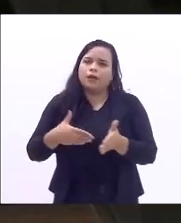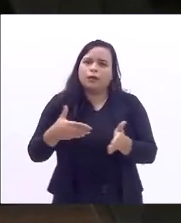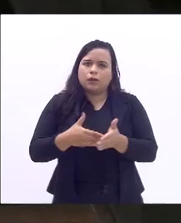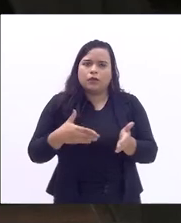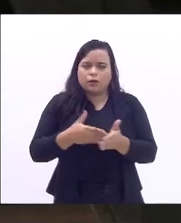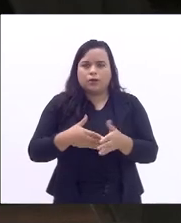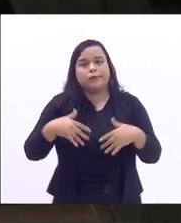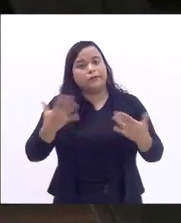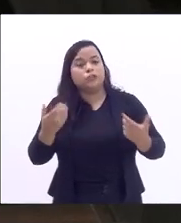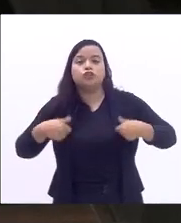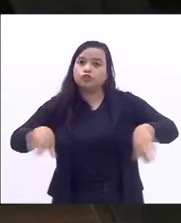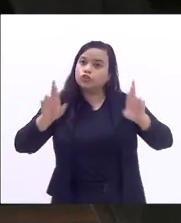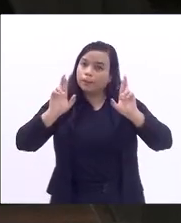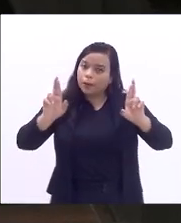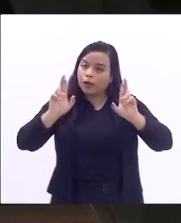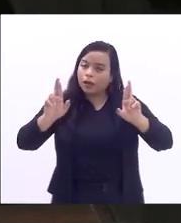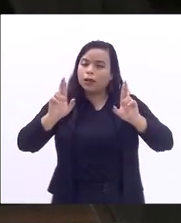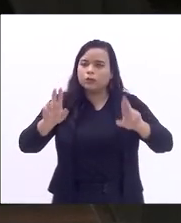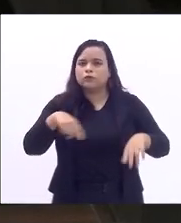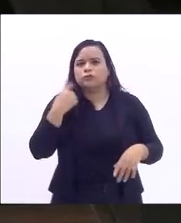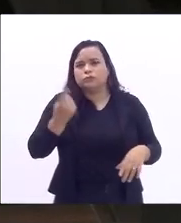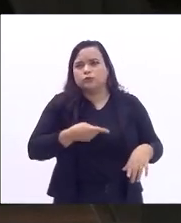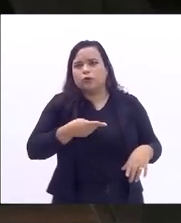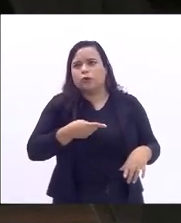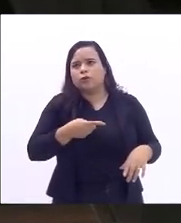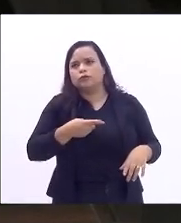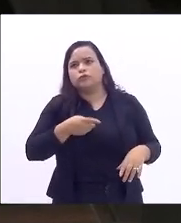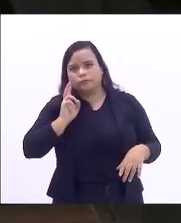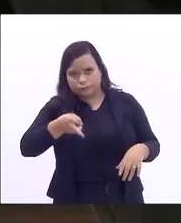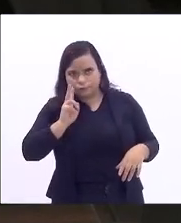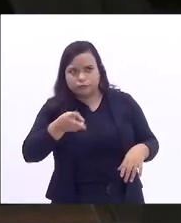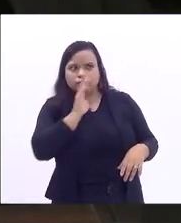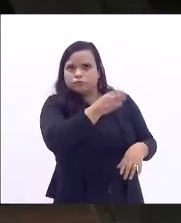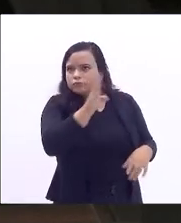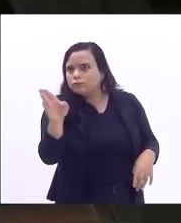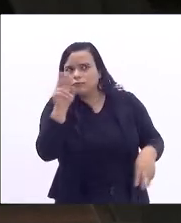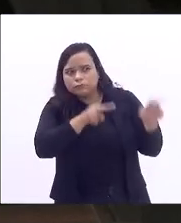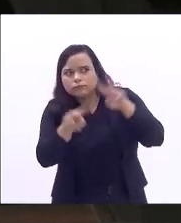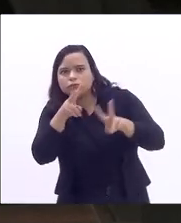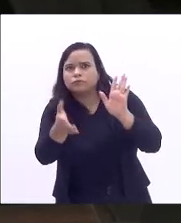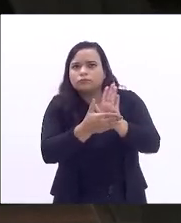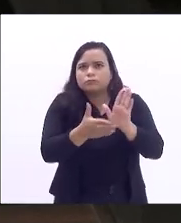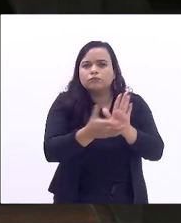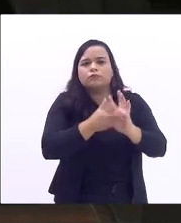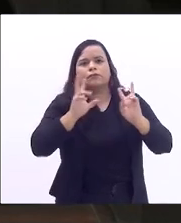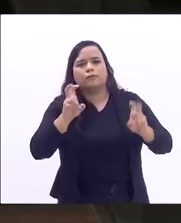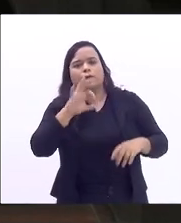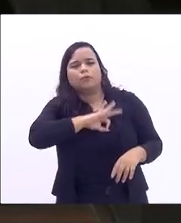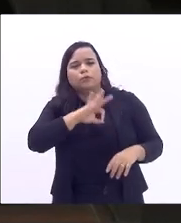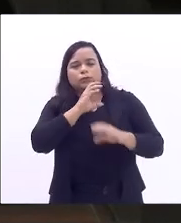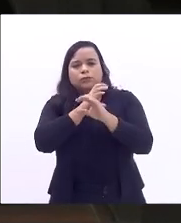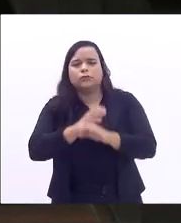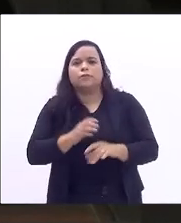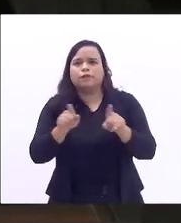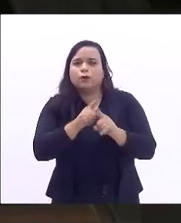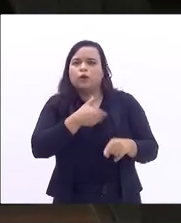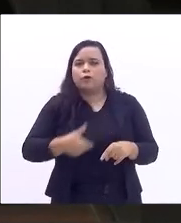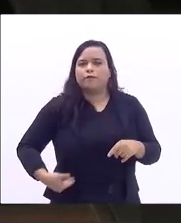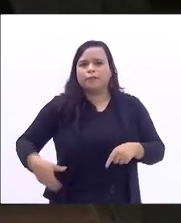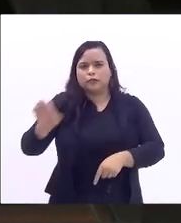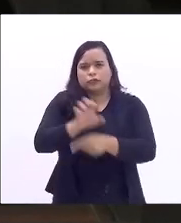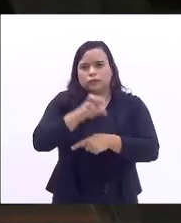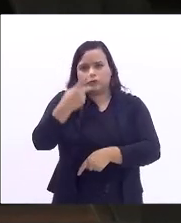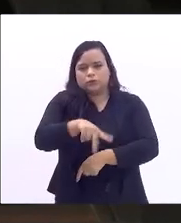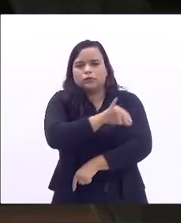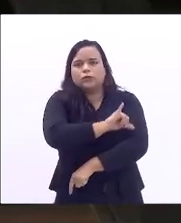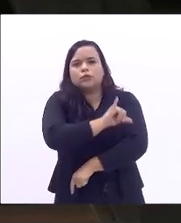Então os pego é estaremos estaremos continuar a cobrar isso da Polícia Civil do Governo do